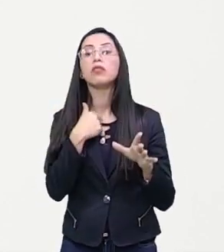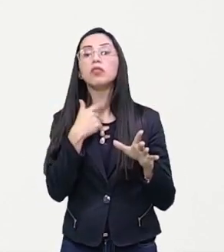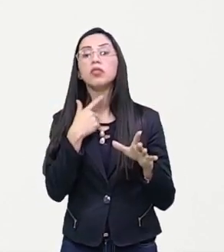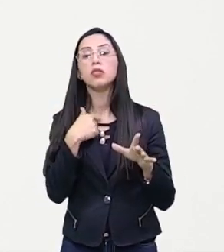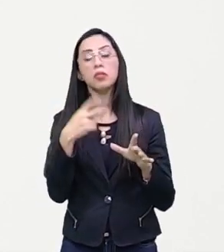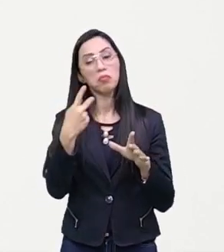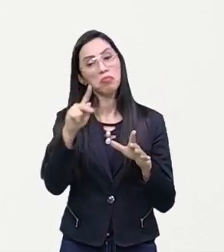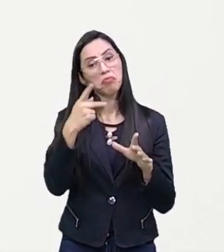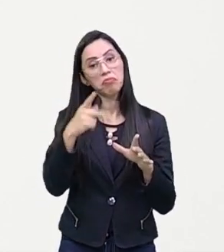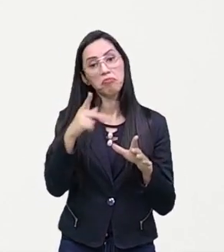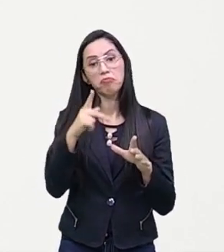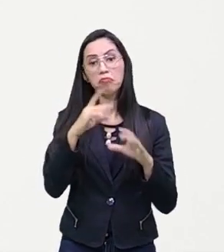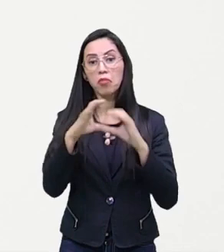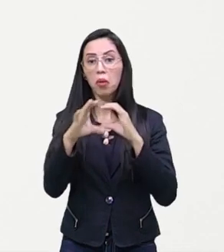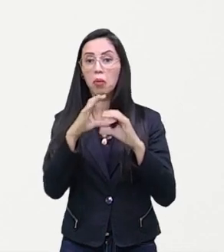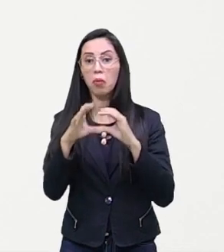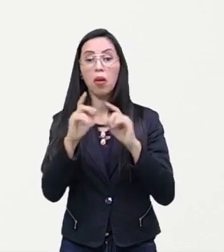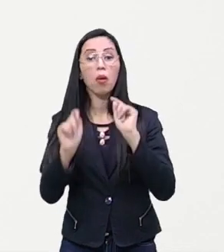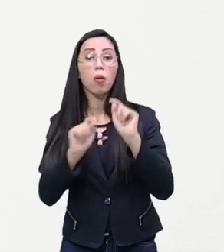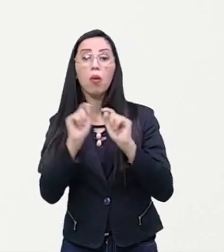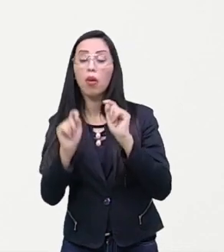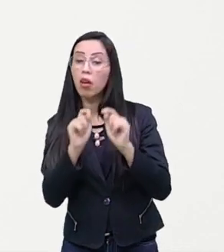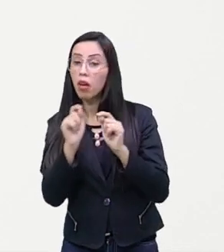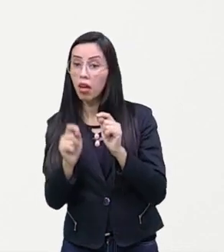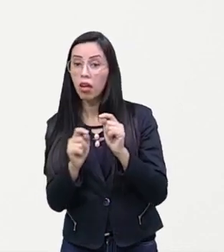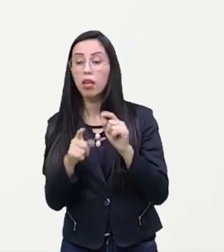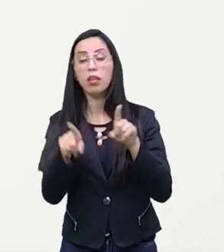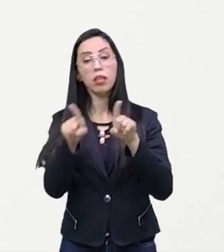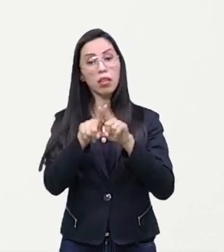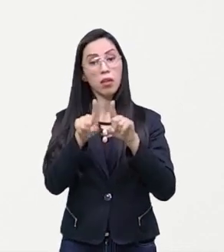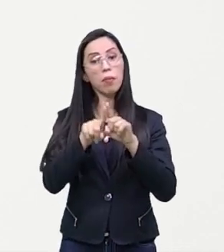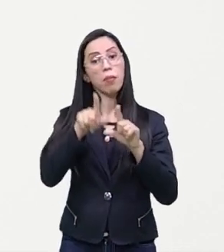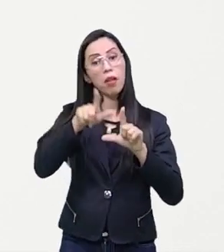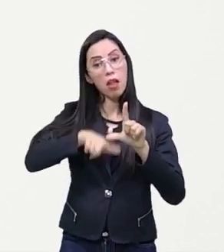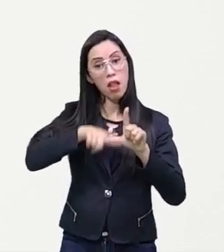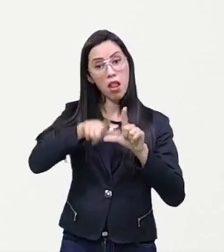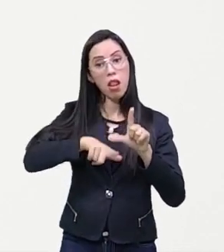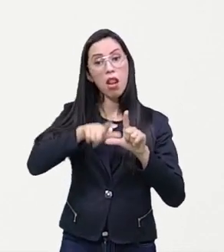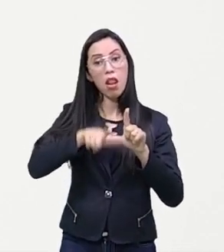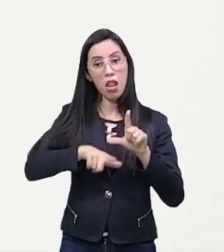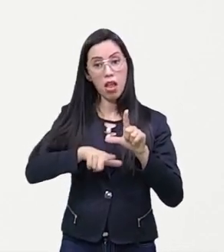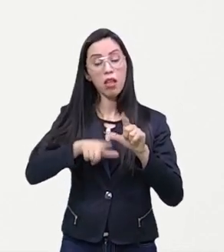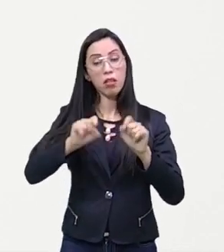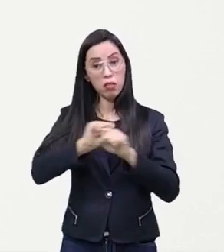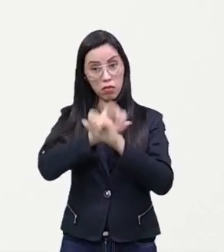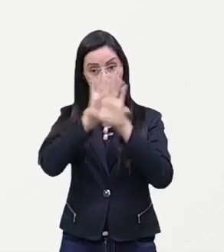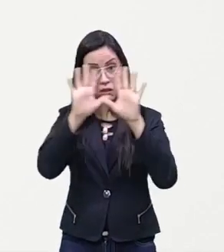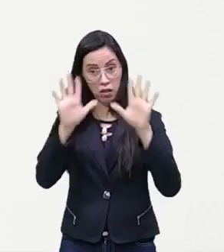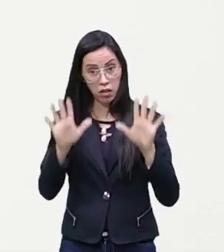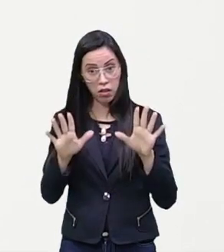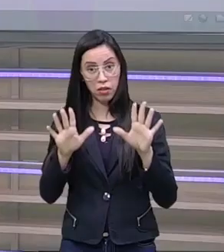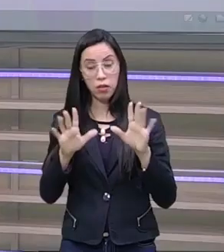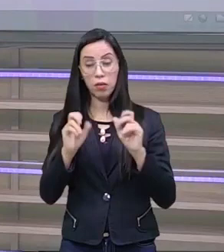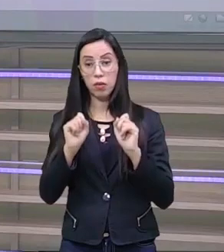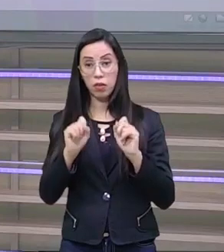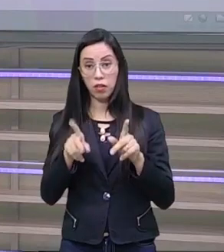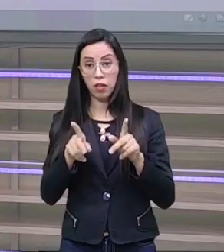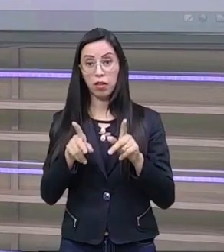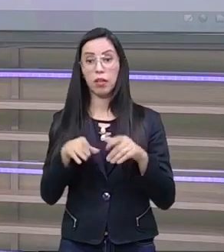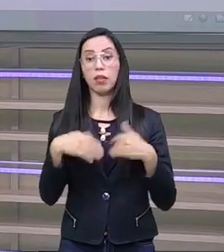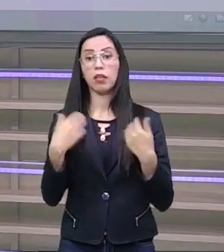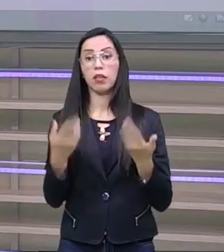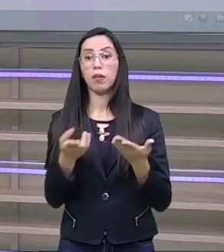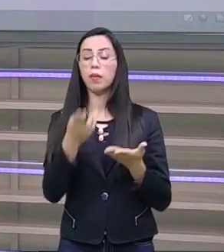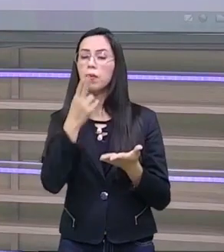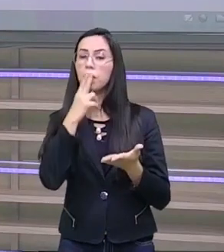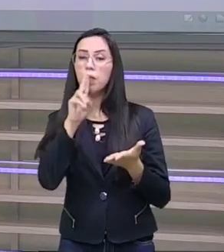comunicar. O tamanho da escrita deve ser médio ou longo. Olha que bacana da carta, né? A